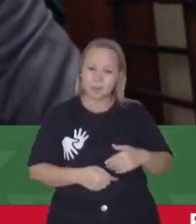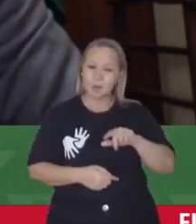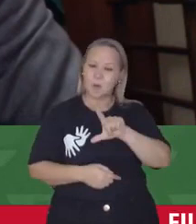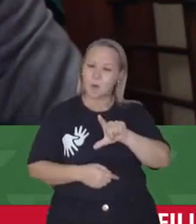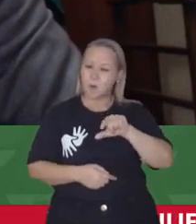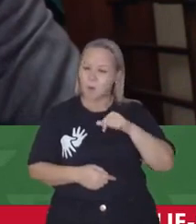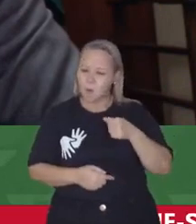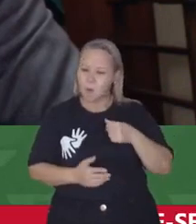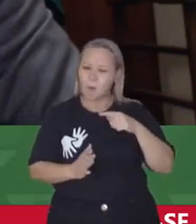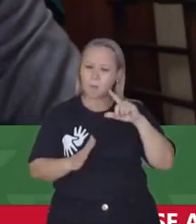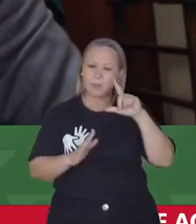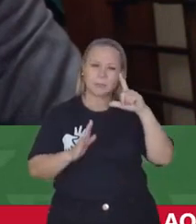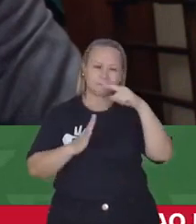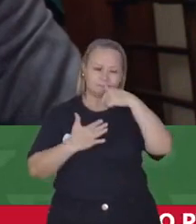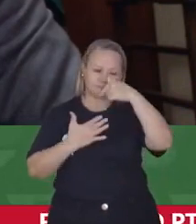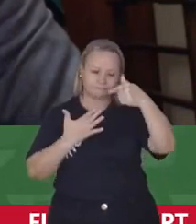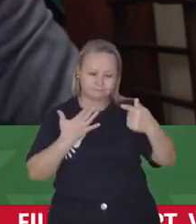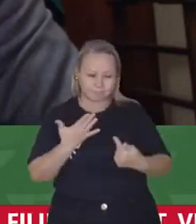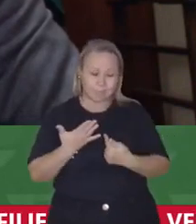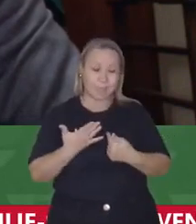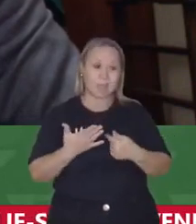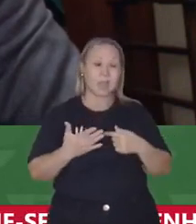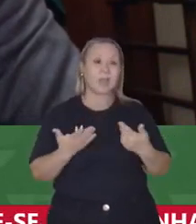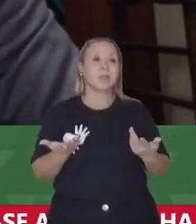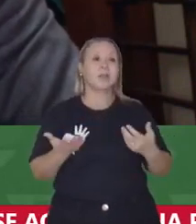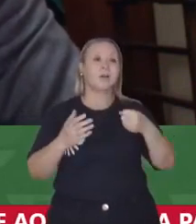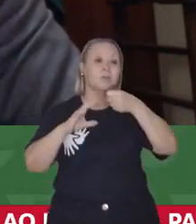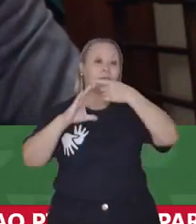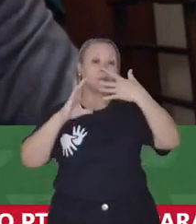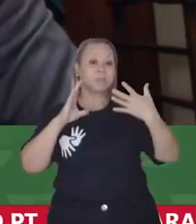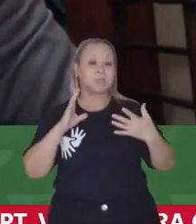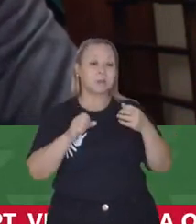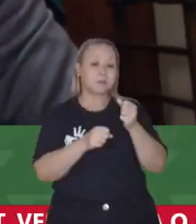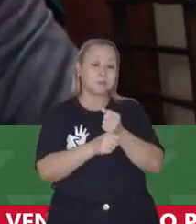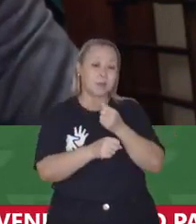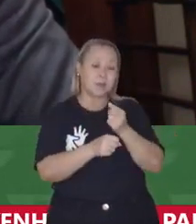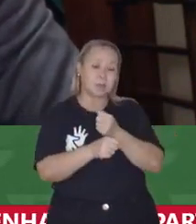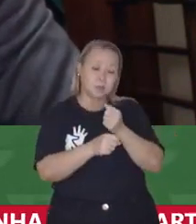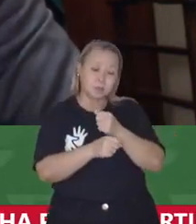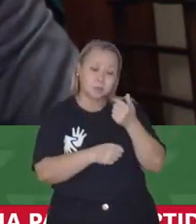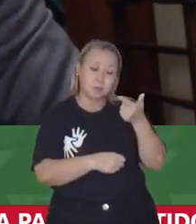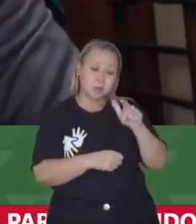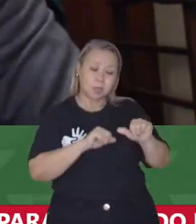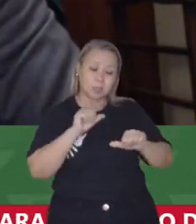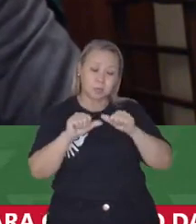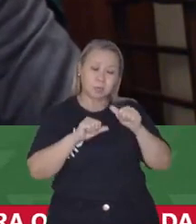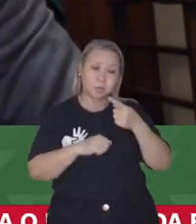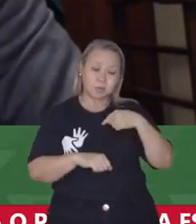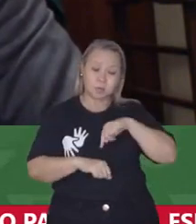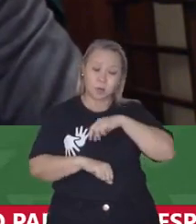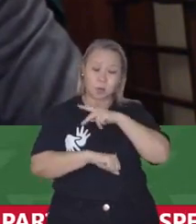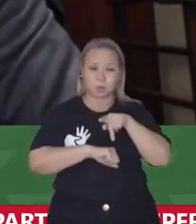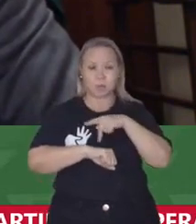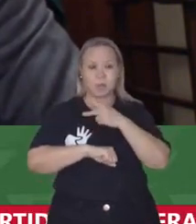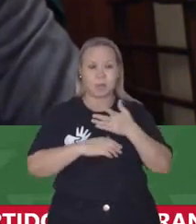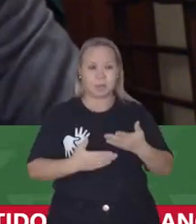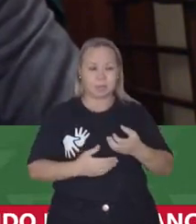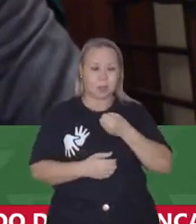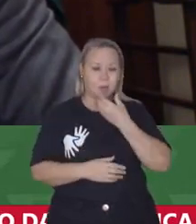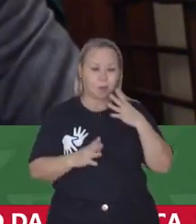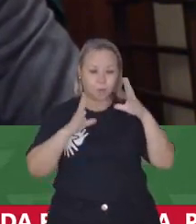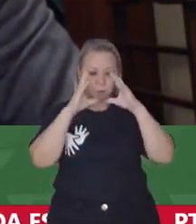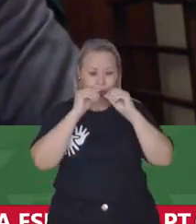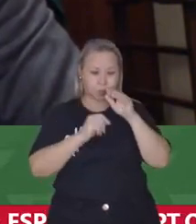alternativas na perspectiva da reconstrução e da transformação do nosso país. Uma boa noite